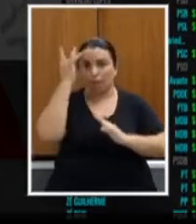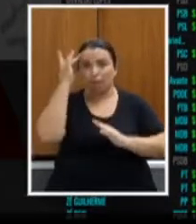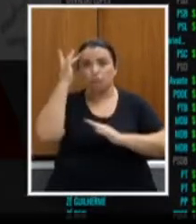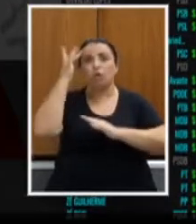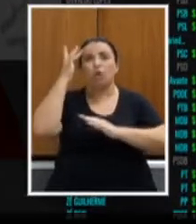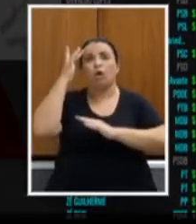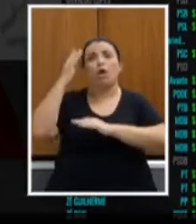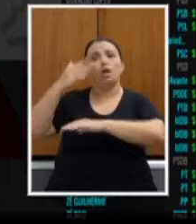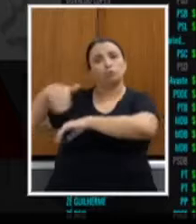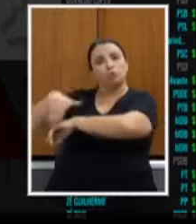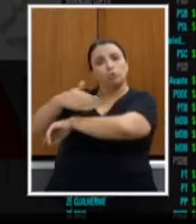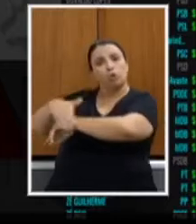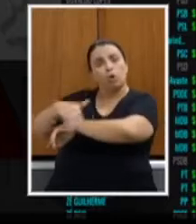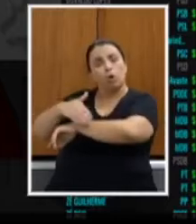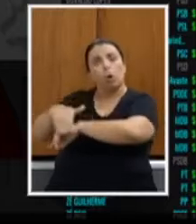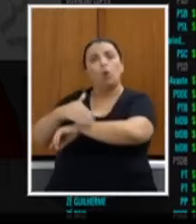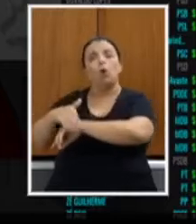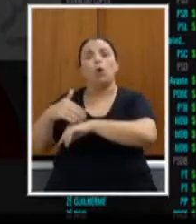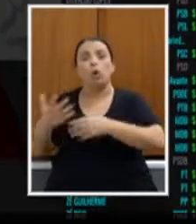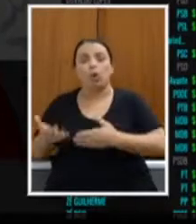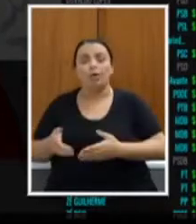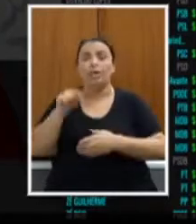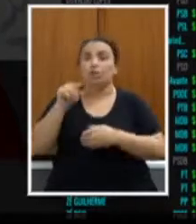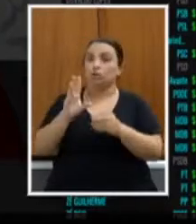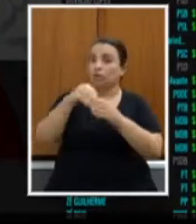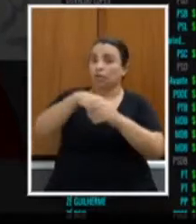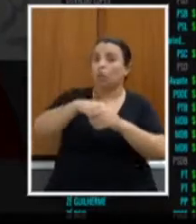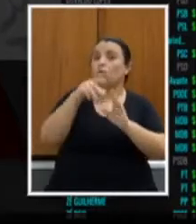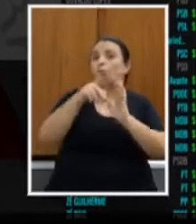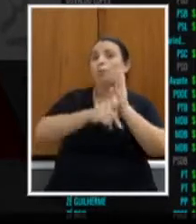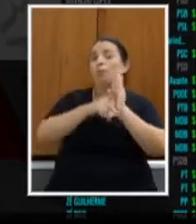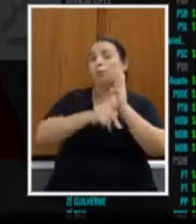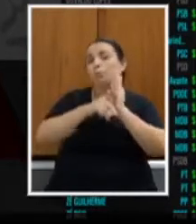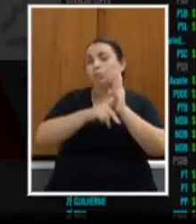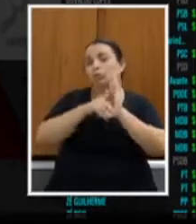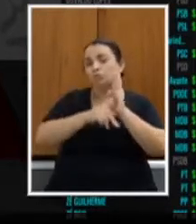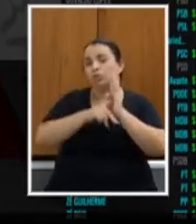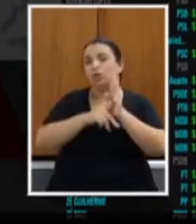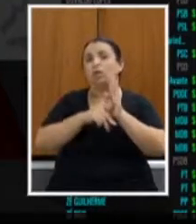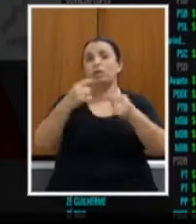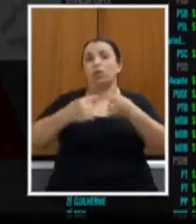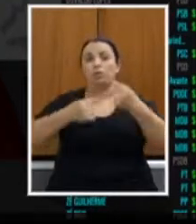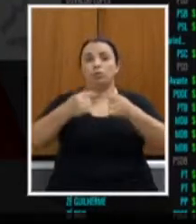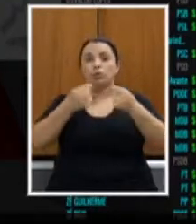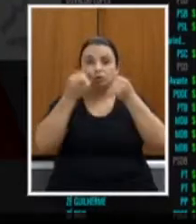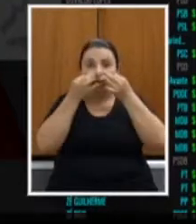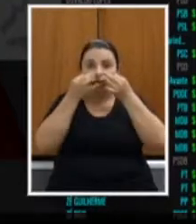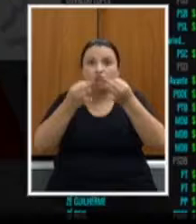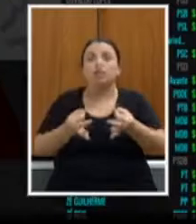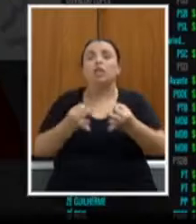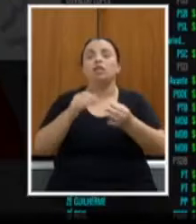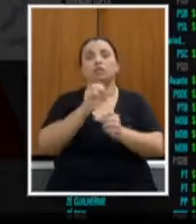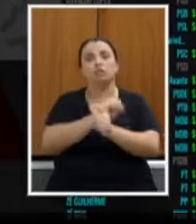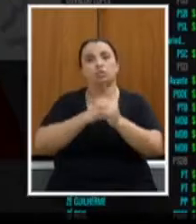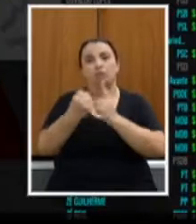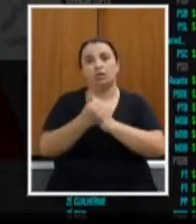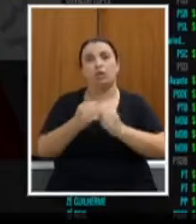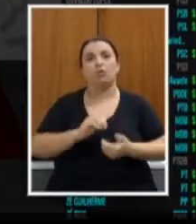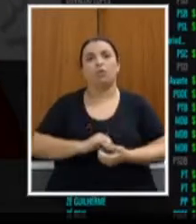rua. Isso dentro, né, do projeto da Política Estadual Habitacional de Interesse Social.